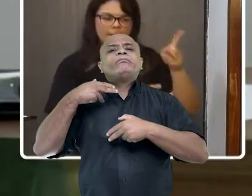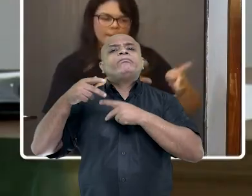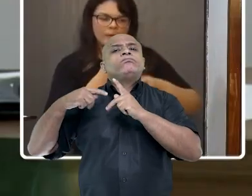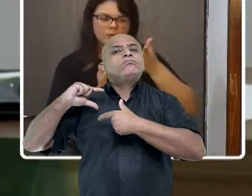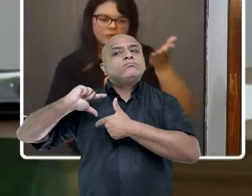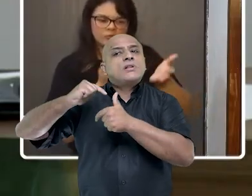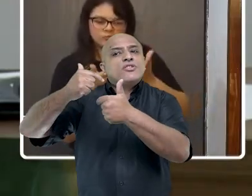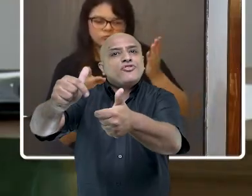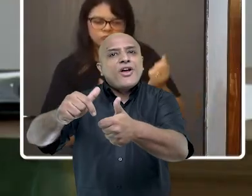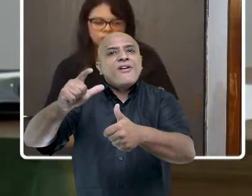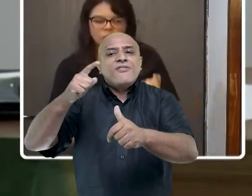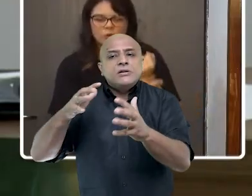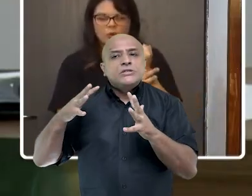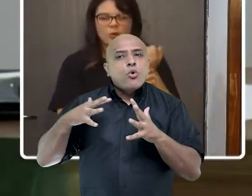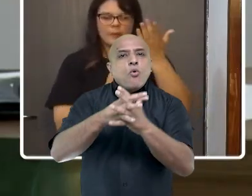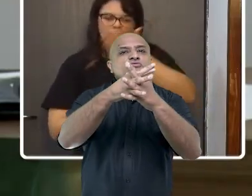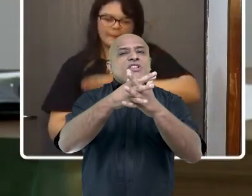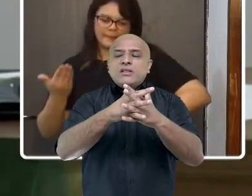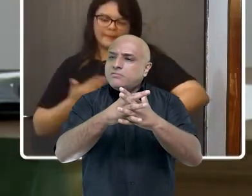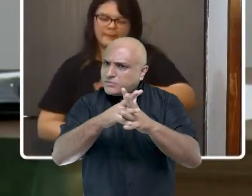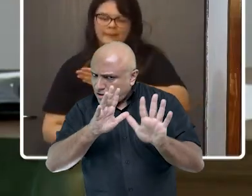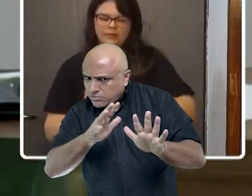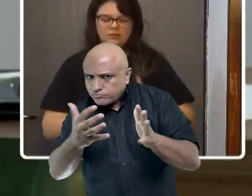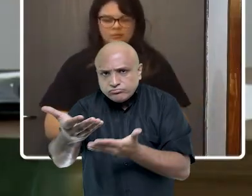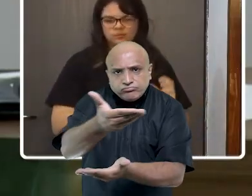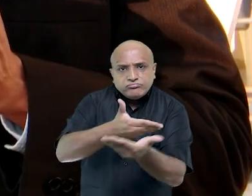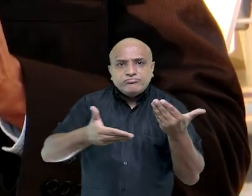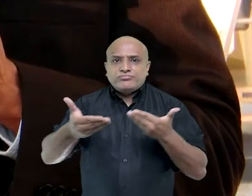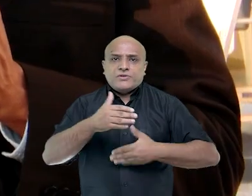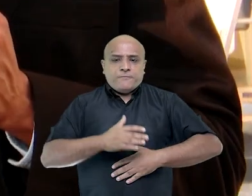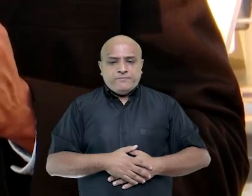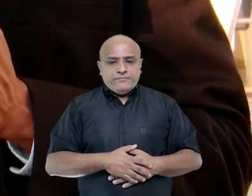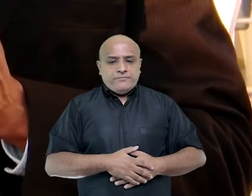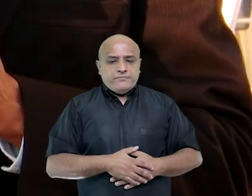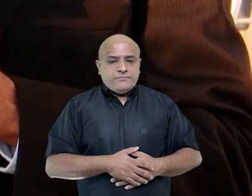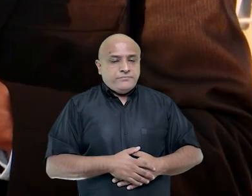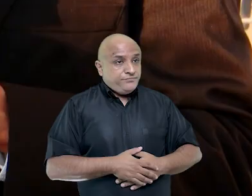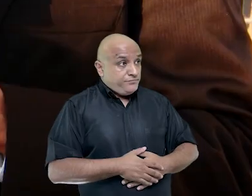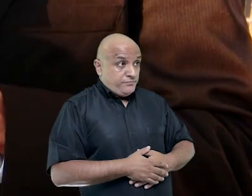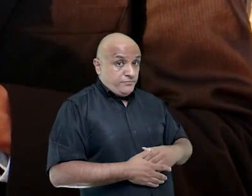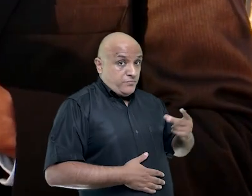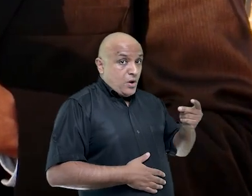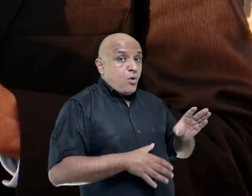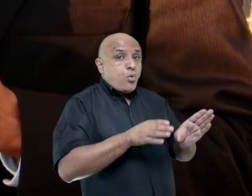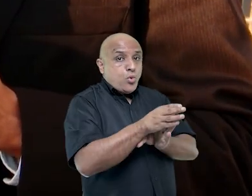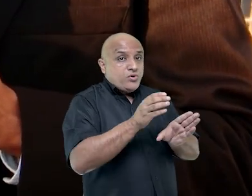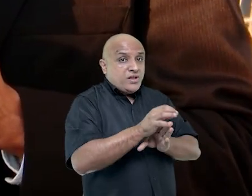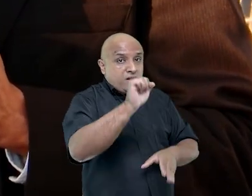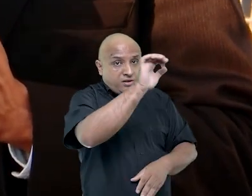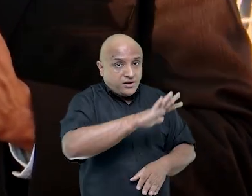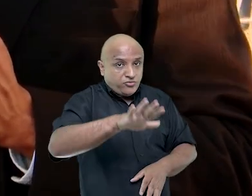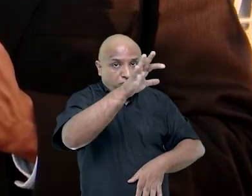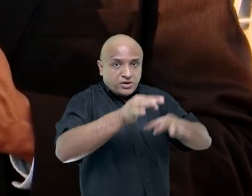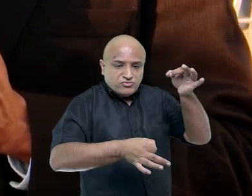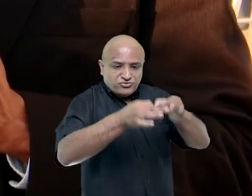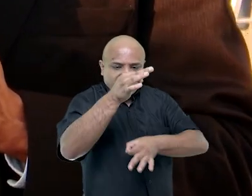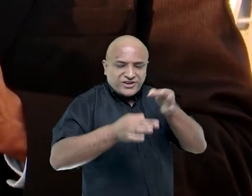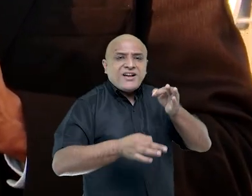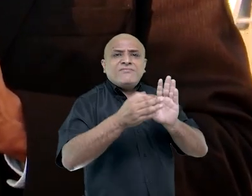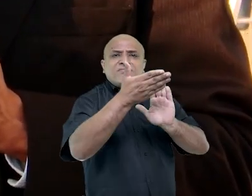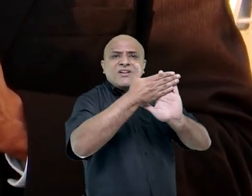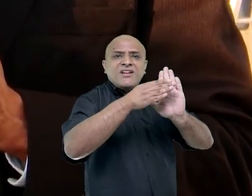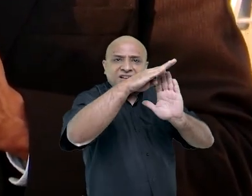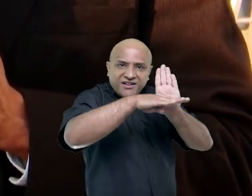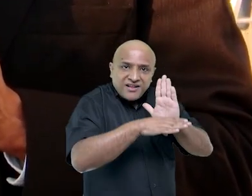ou na mediação de conflitos fundiários e socioambientais. Segundo o Conselho Nacional de Justiça, foram